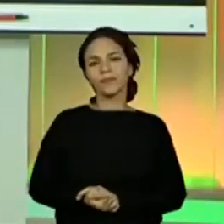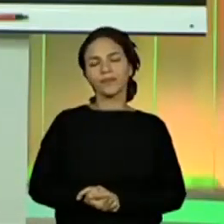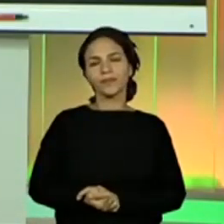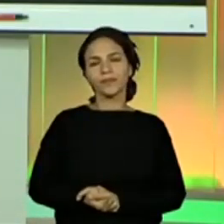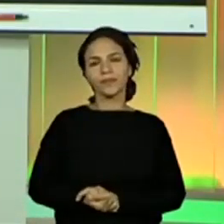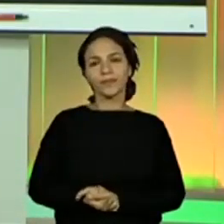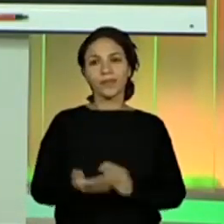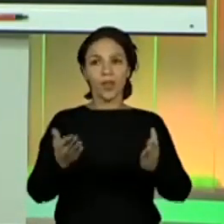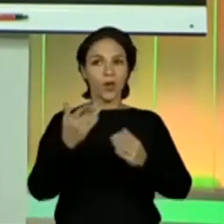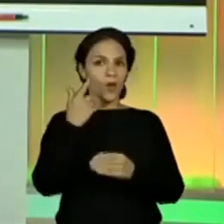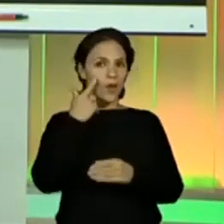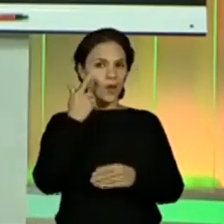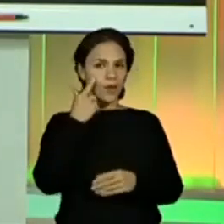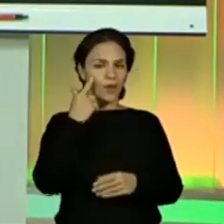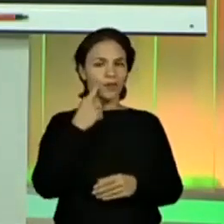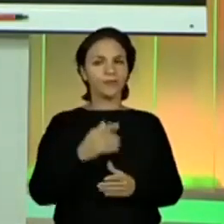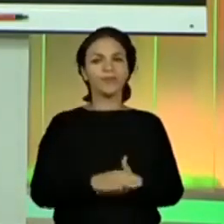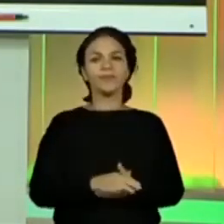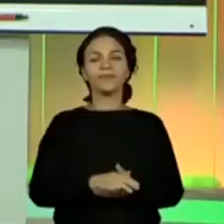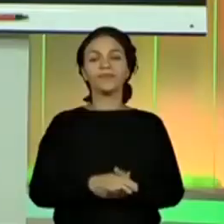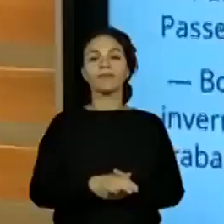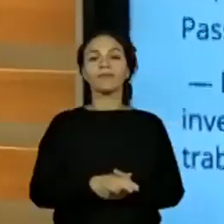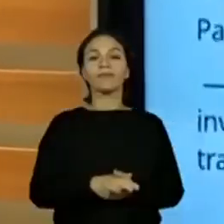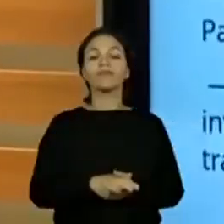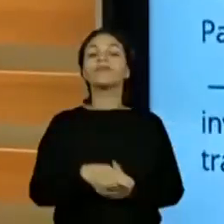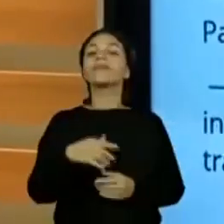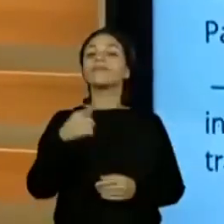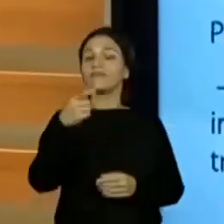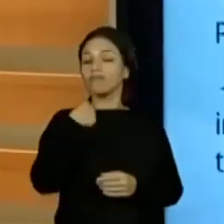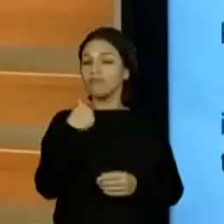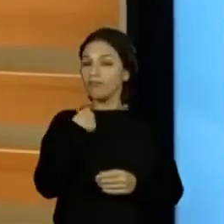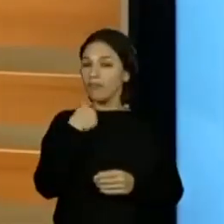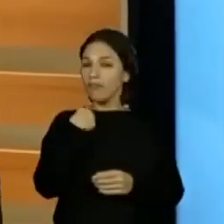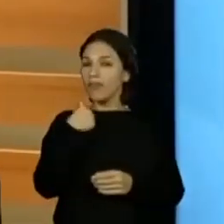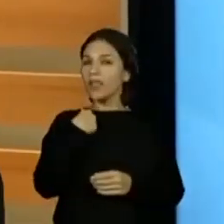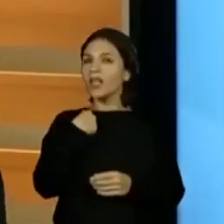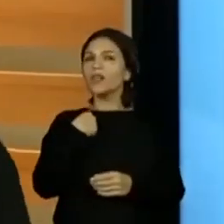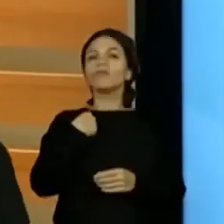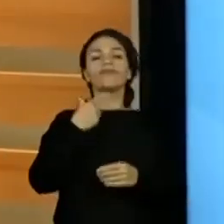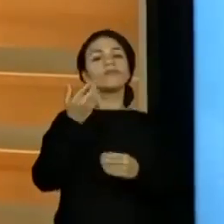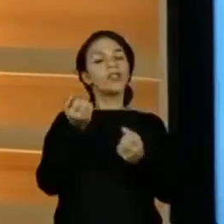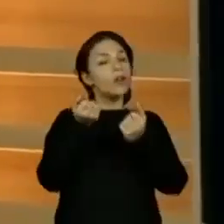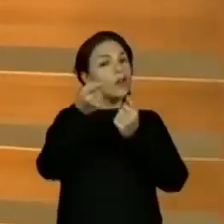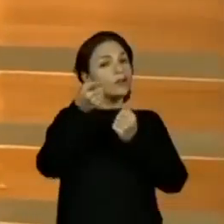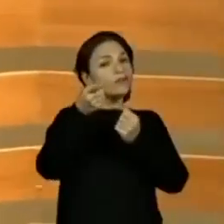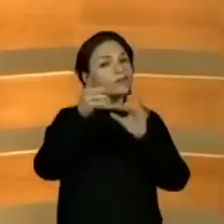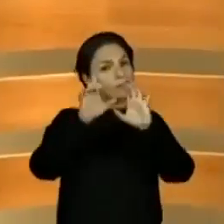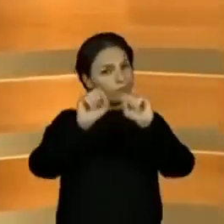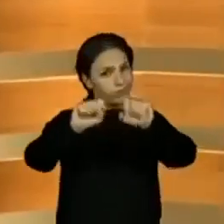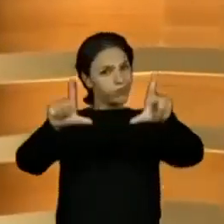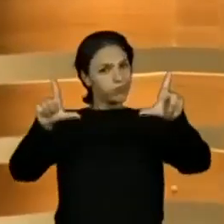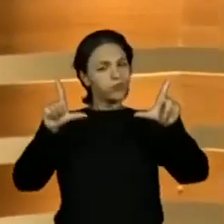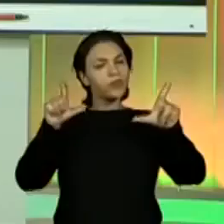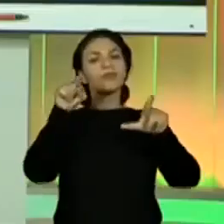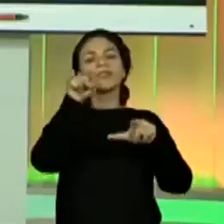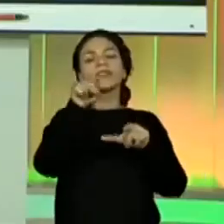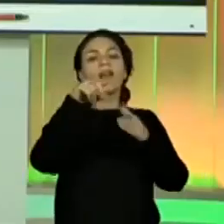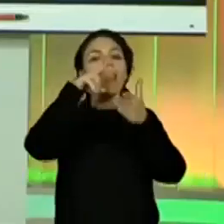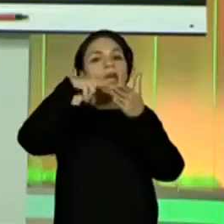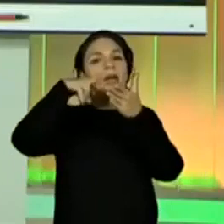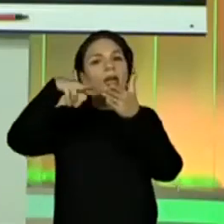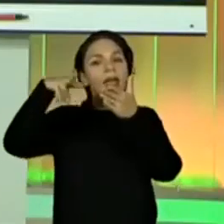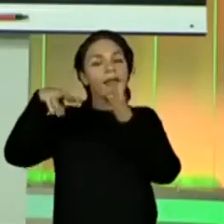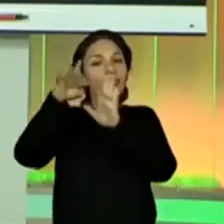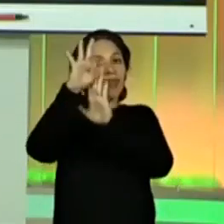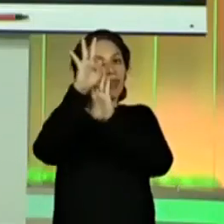olha aqui. Eu vou dar para vocês alguns minutinhos para vocês poderem ler. Mas antes, dá uma olhadinha nesse